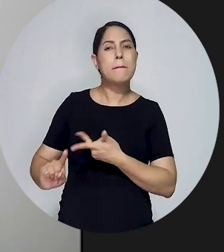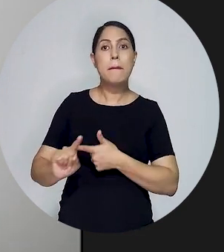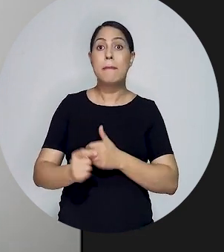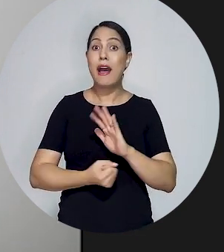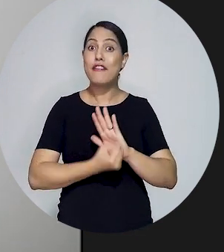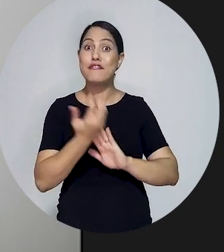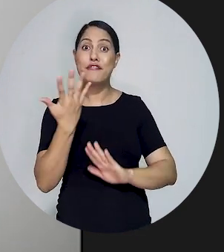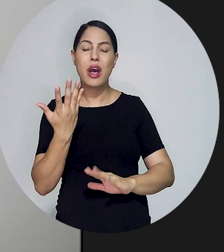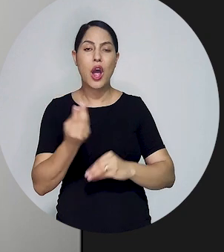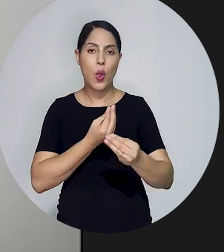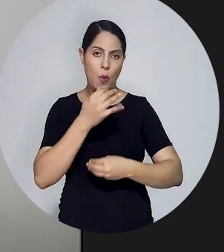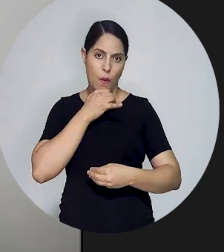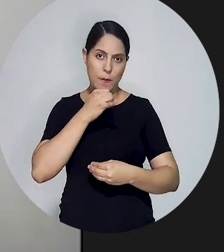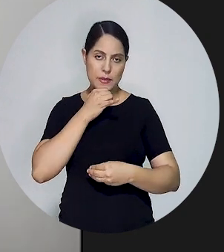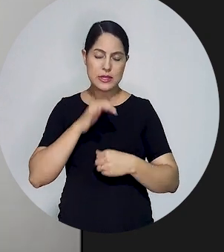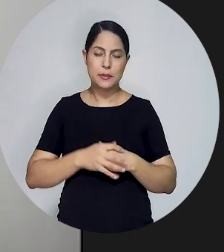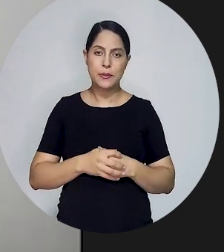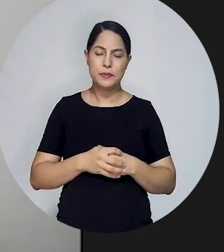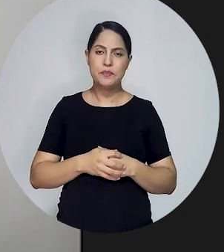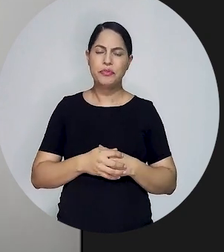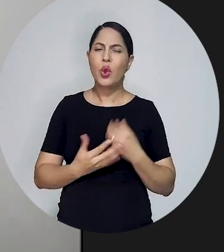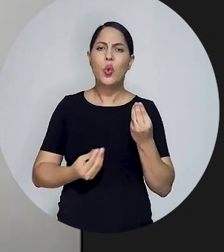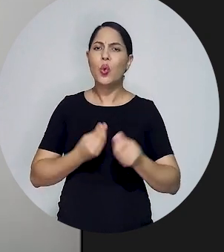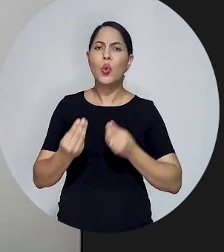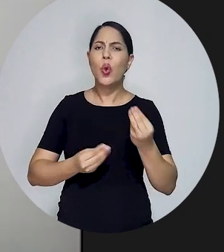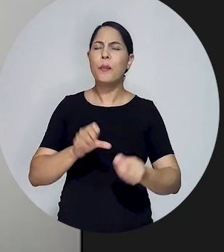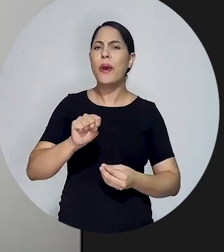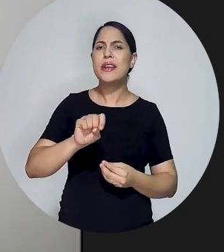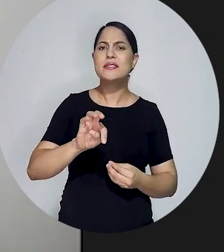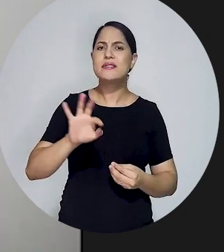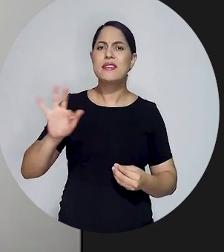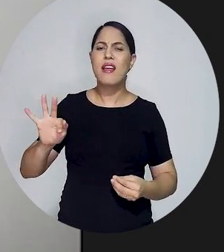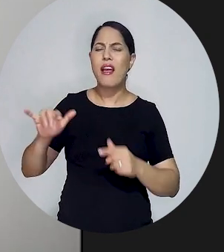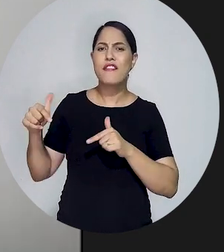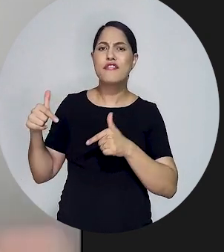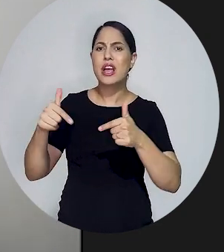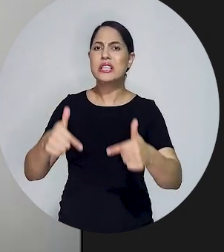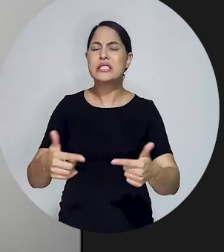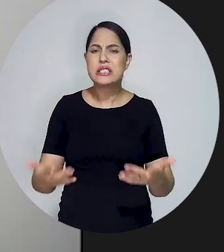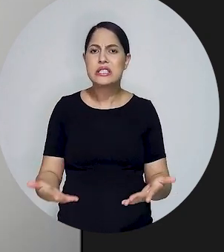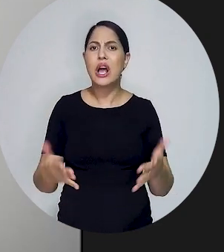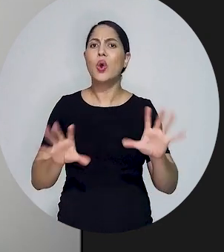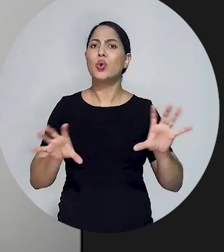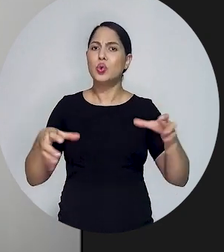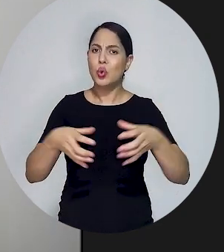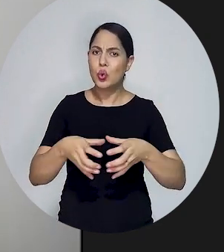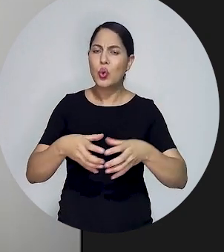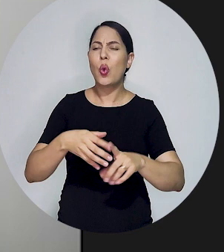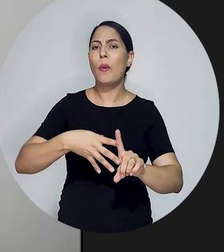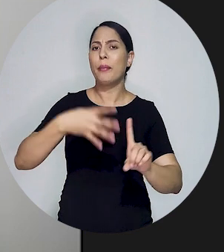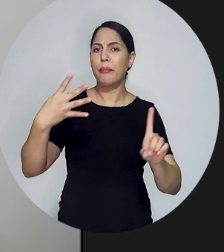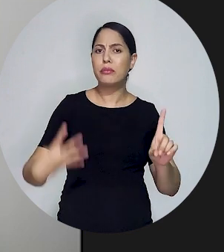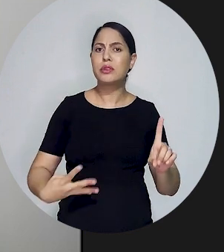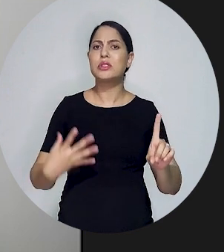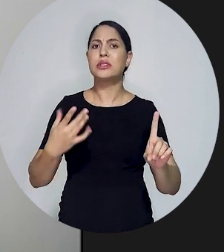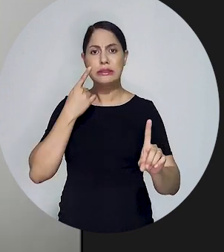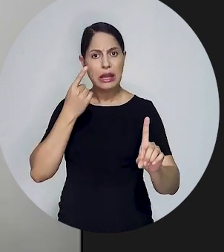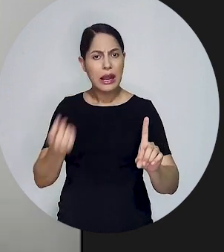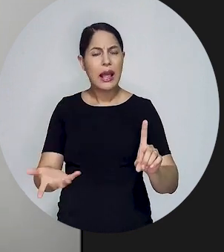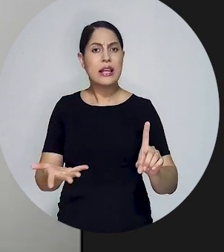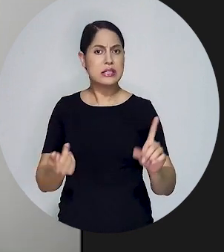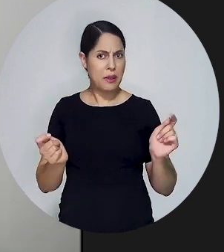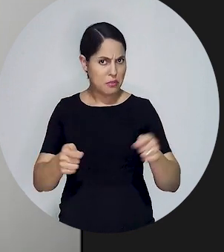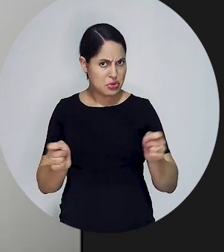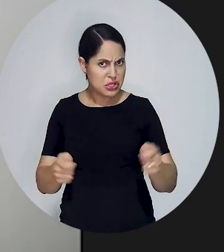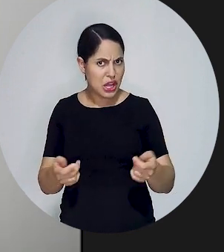também engloba várias outras questões, como, por exemplo, fazer um mapeamento de ações no STF que